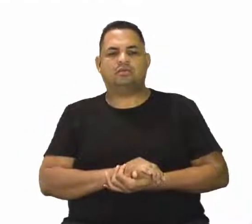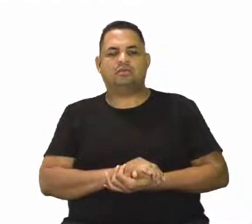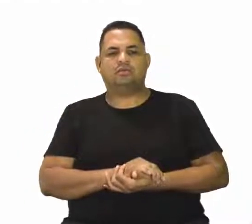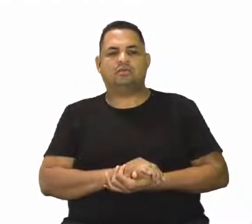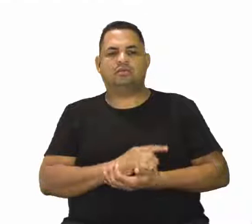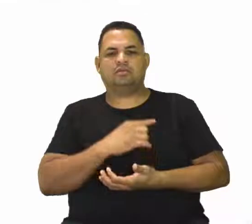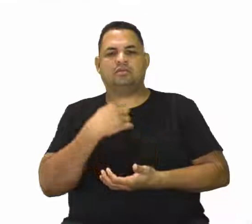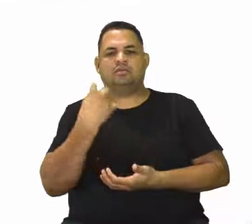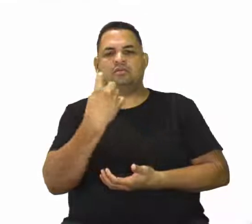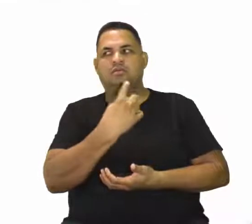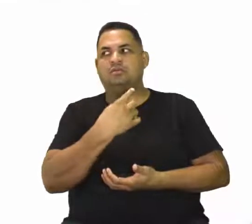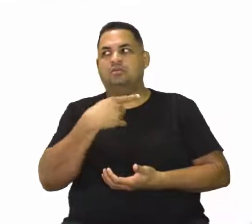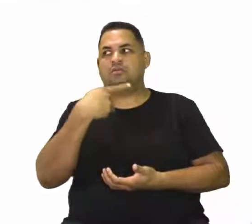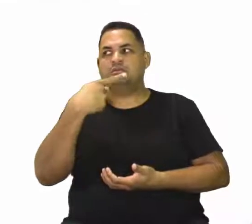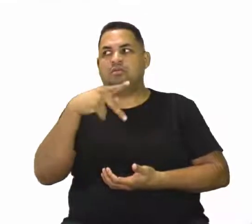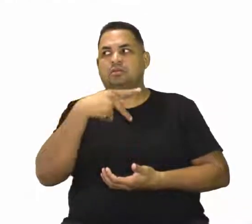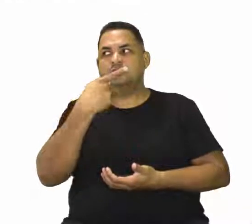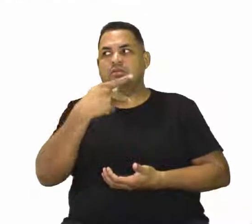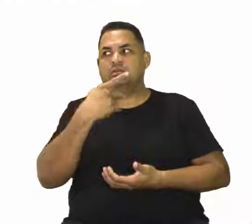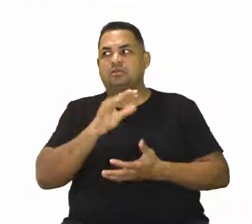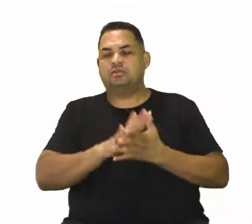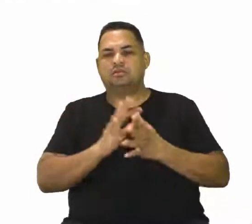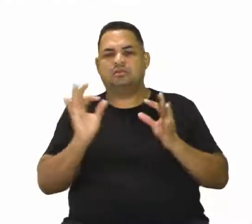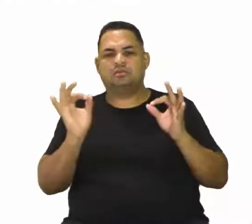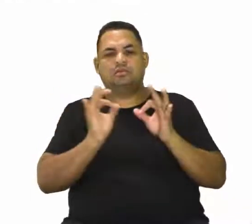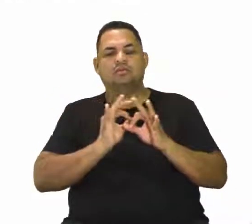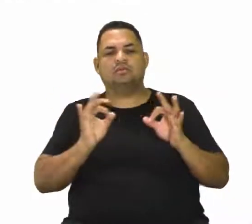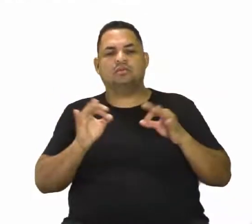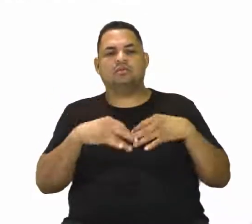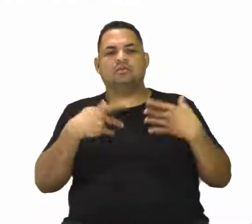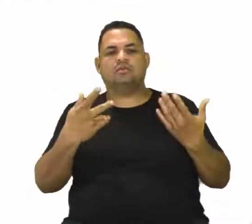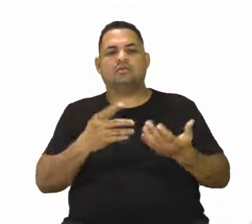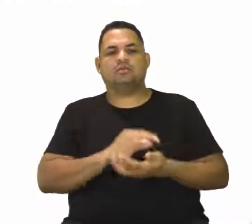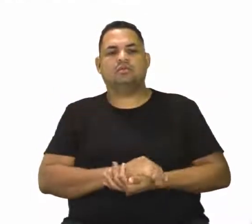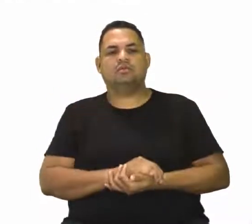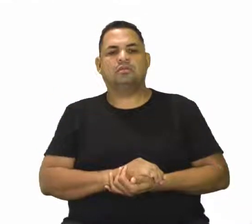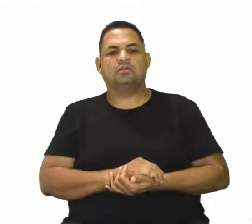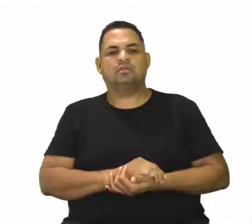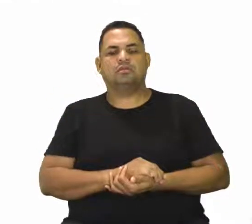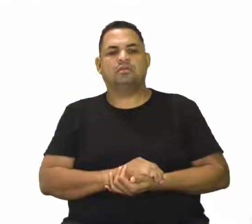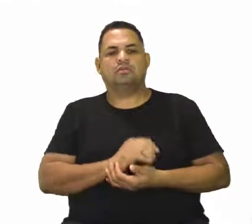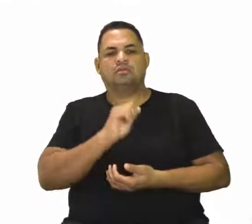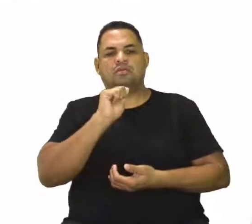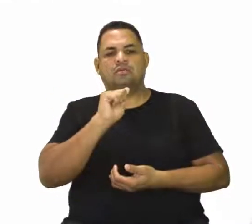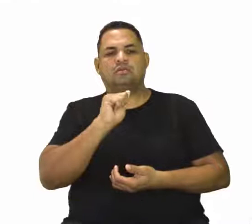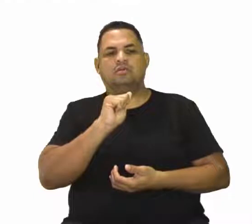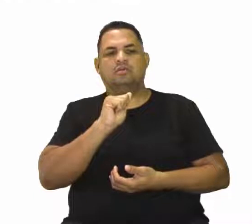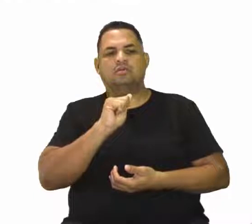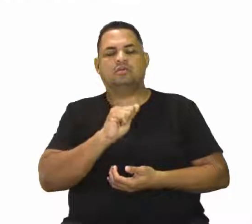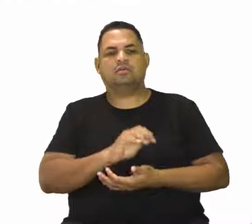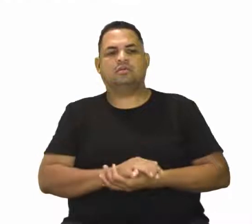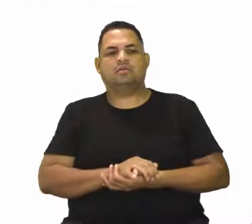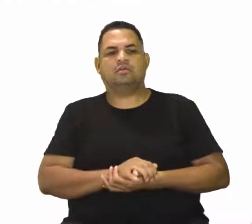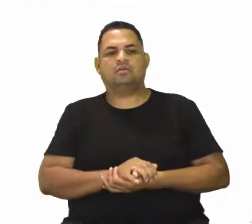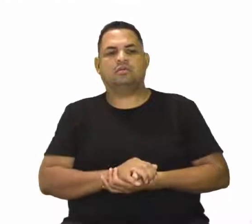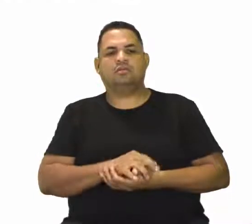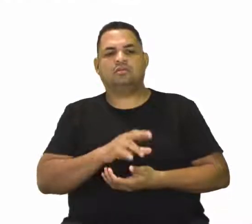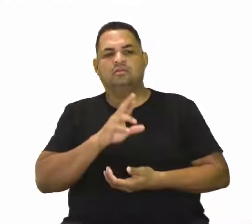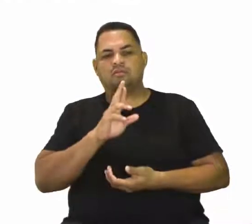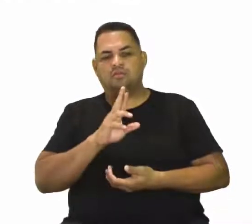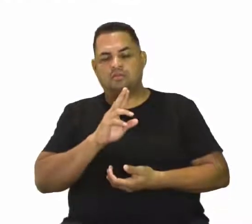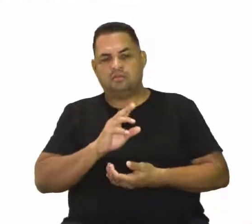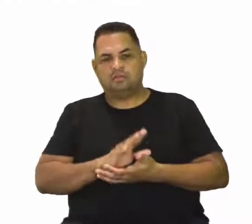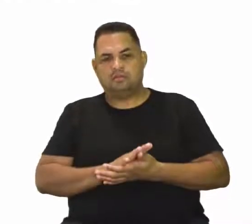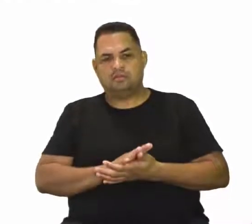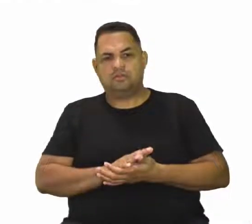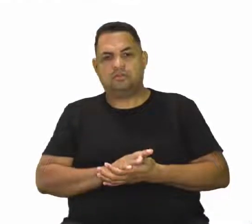nós estamos falando de que perfeita estou falando de que a nas União